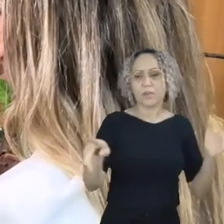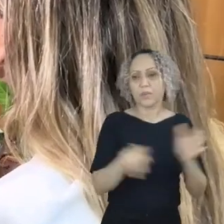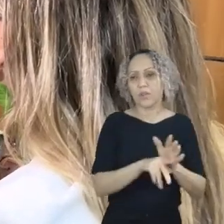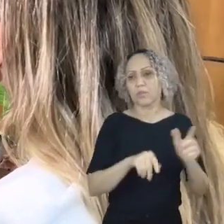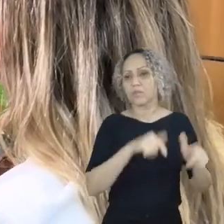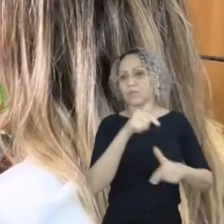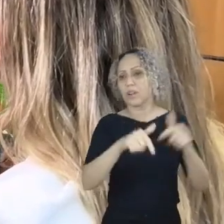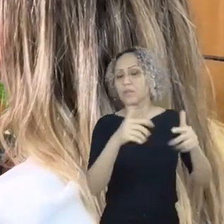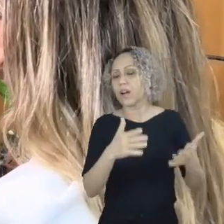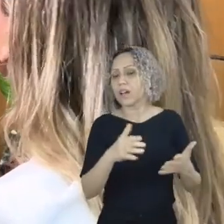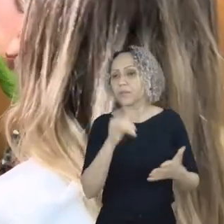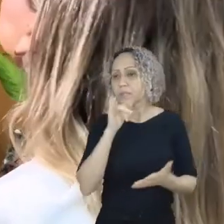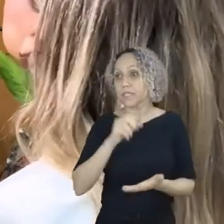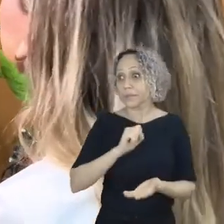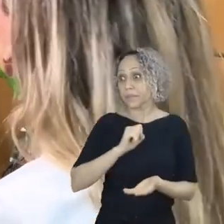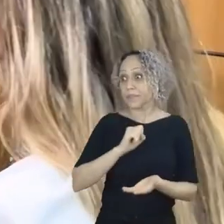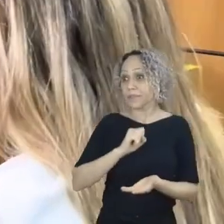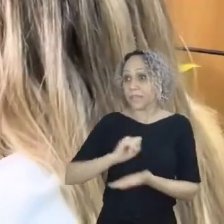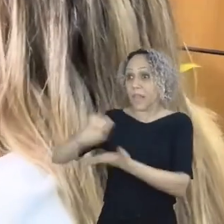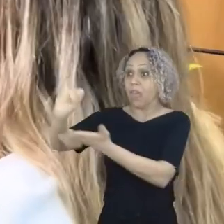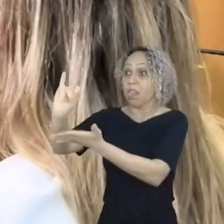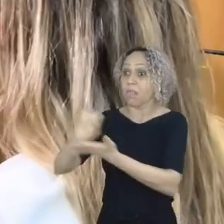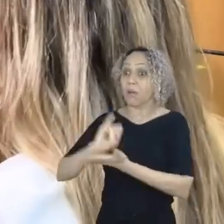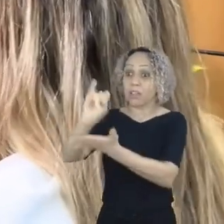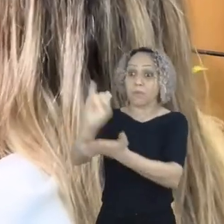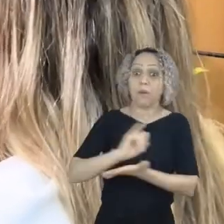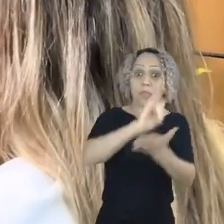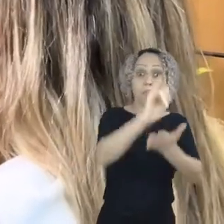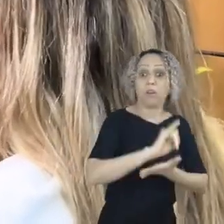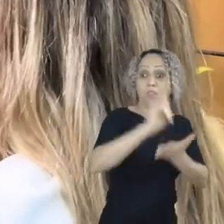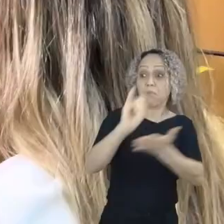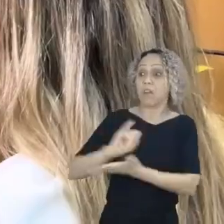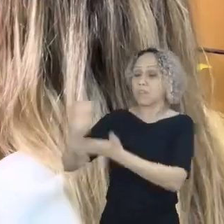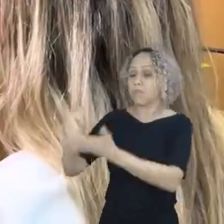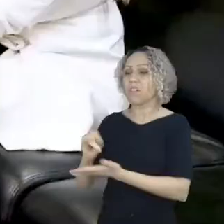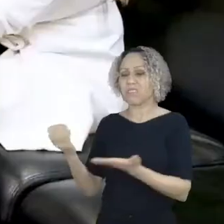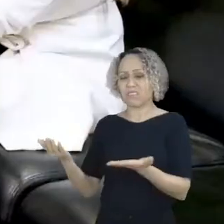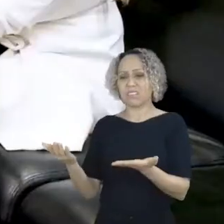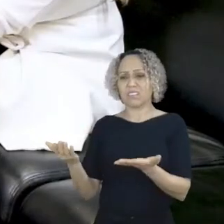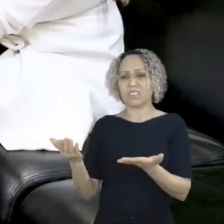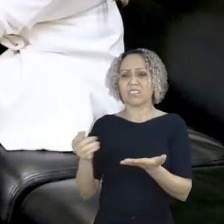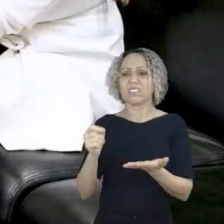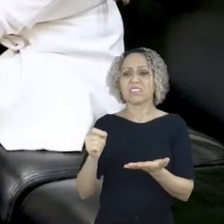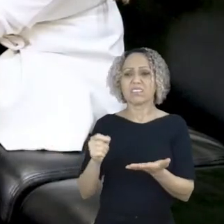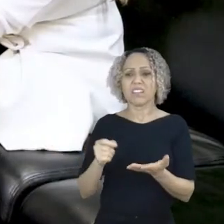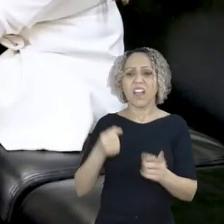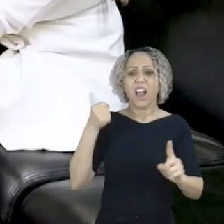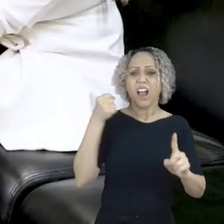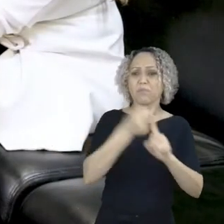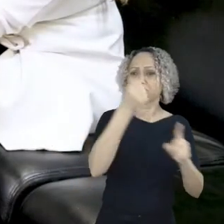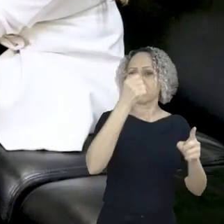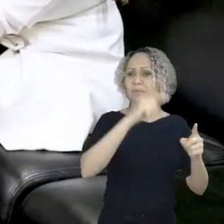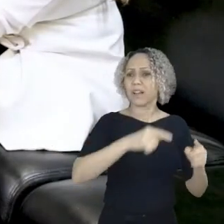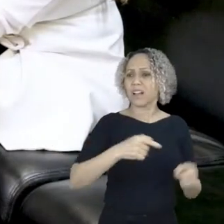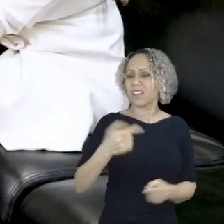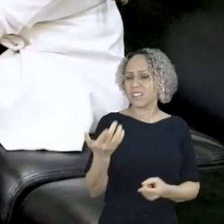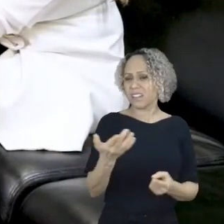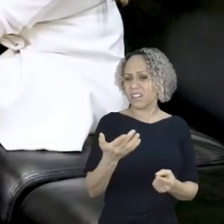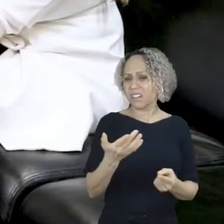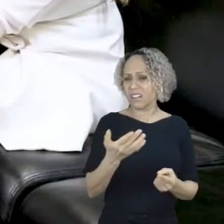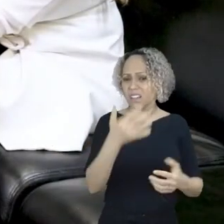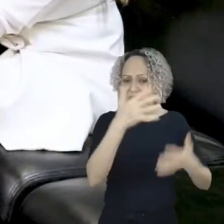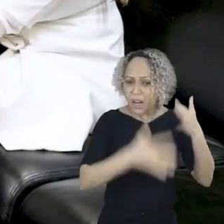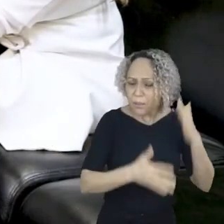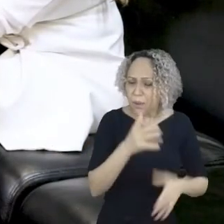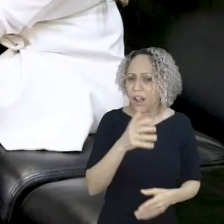você importa um desempregado, qual é o impacto na vida da pessoa, da família e da sociedade, das